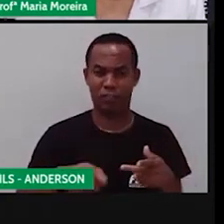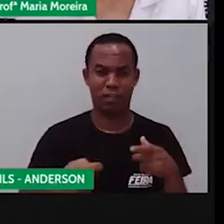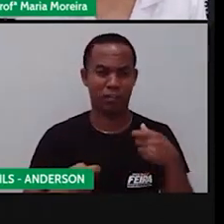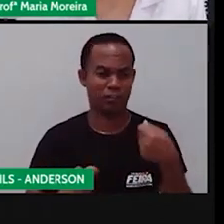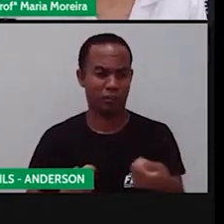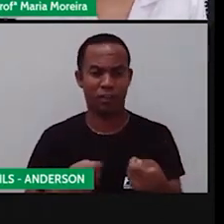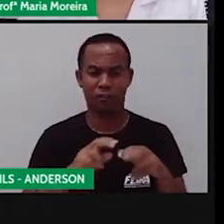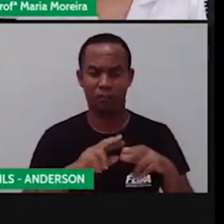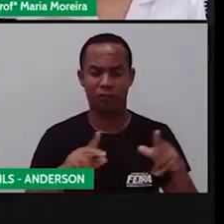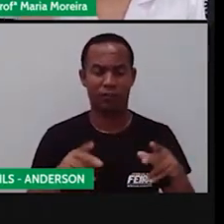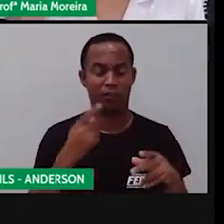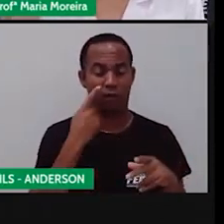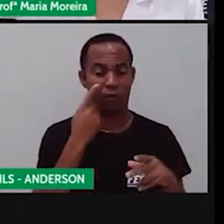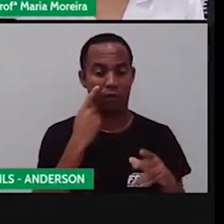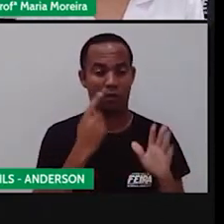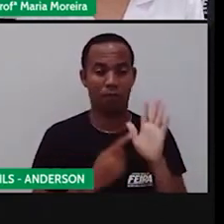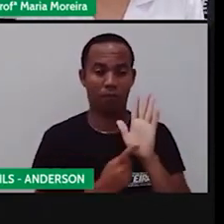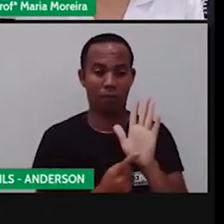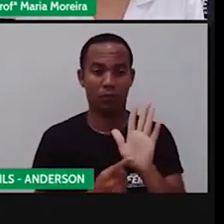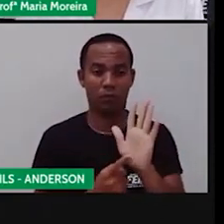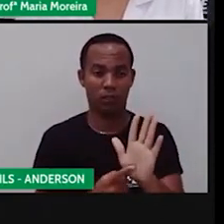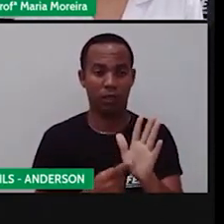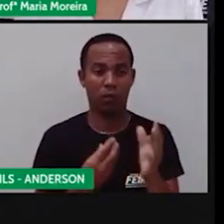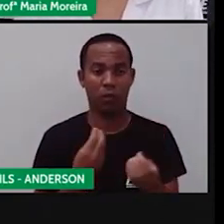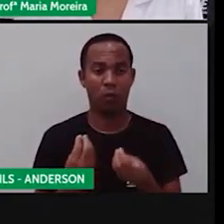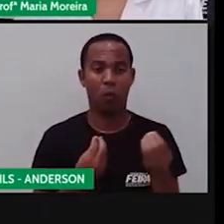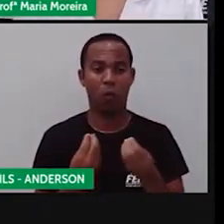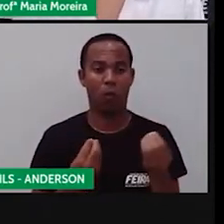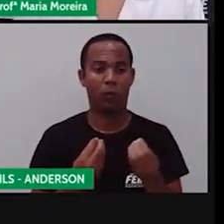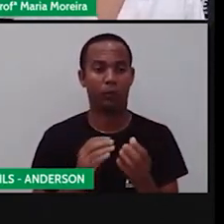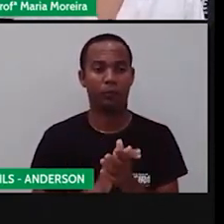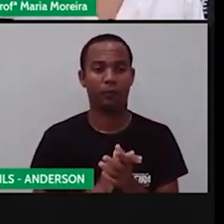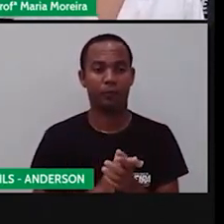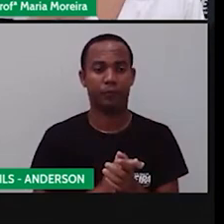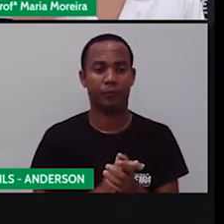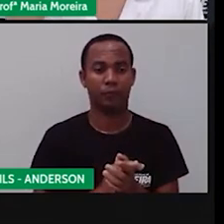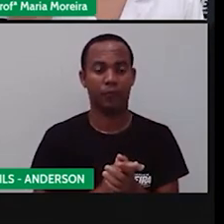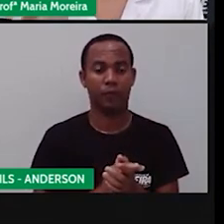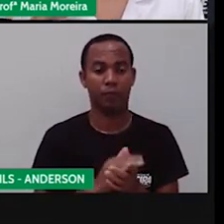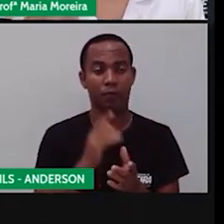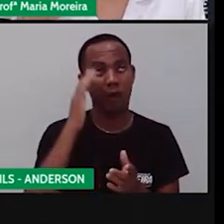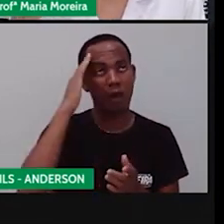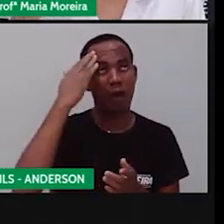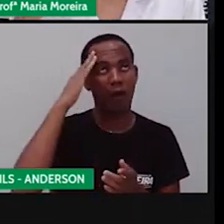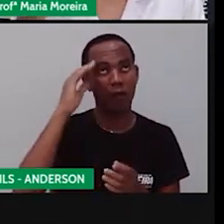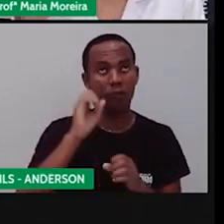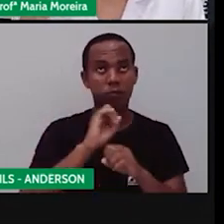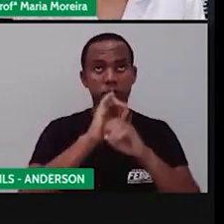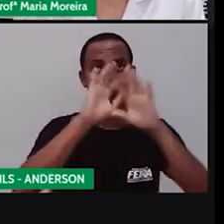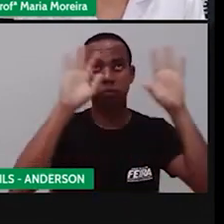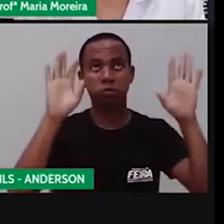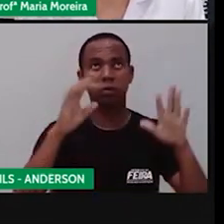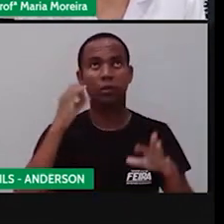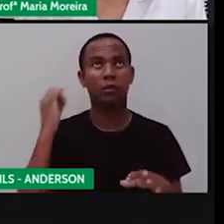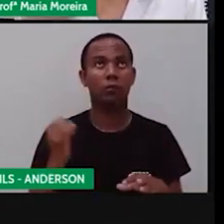de pontuação. A prova vai falar sobre alguns para vocês, tá? E aí vocês vão compreender a importância deles, né,